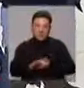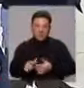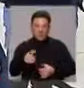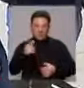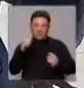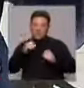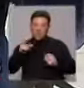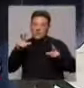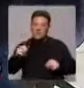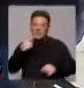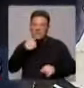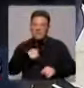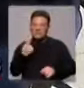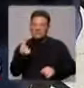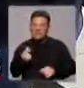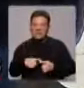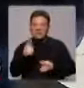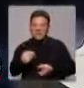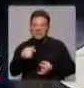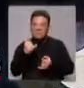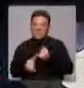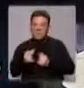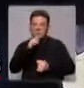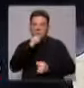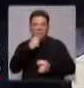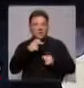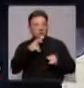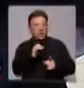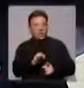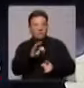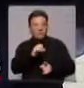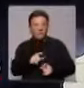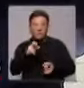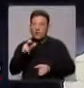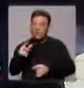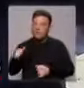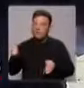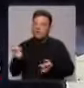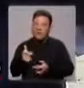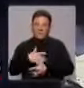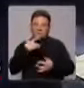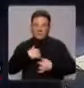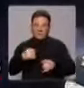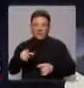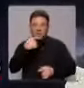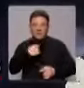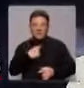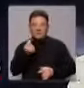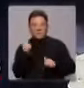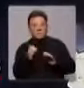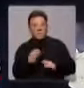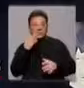me disse que o dinheiro corria perigo, saía para o Rio Forte ou para o Rio Fraco. A mim disseram que era o